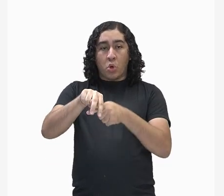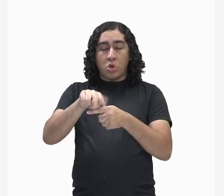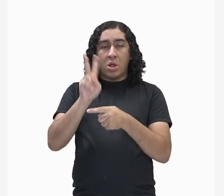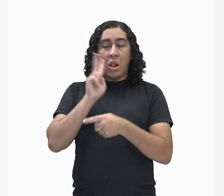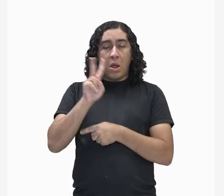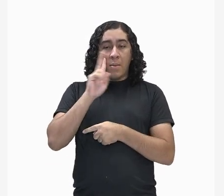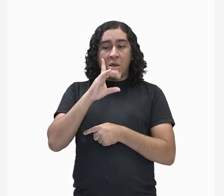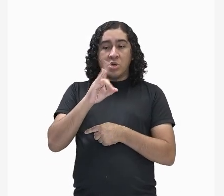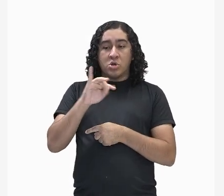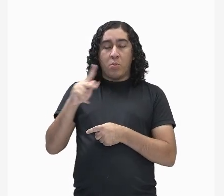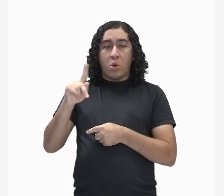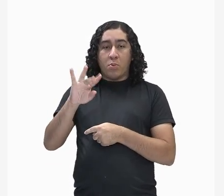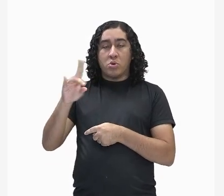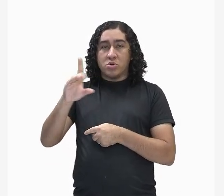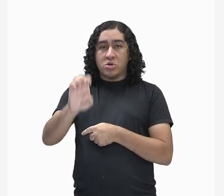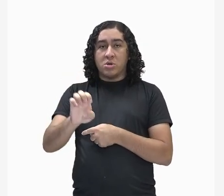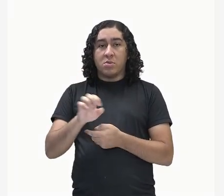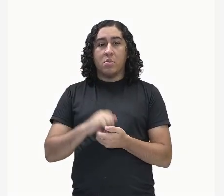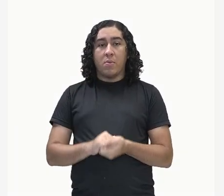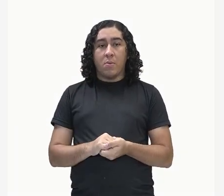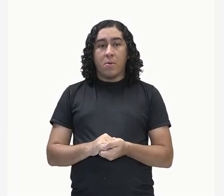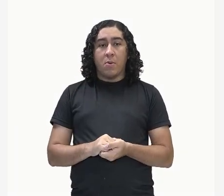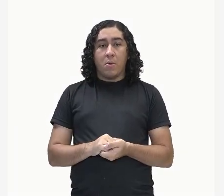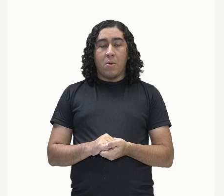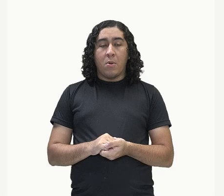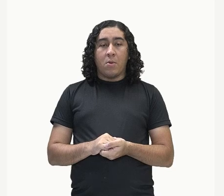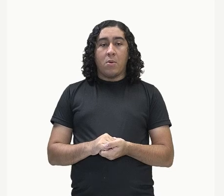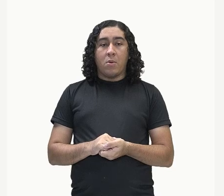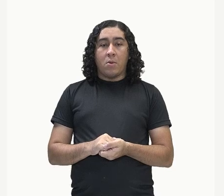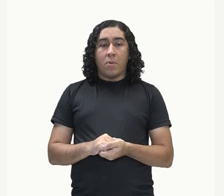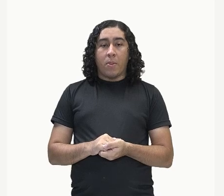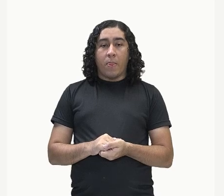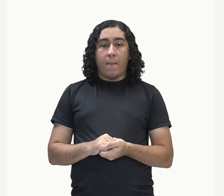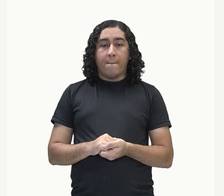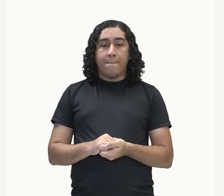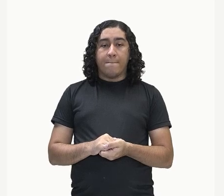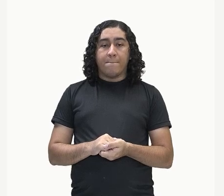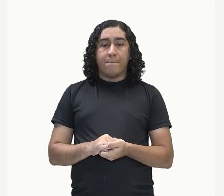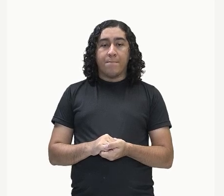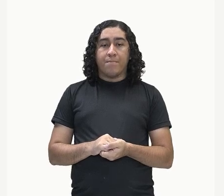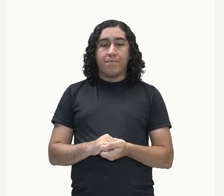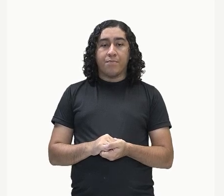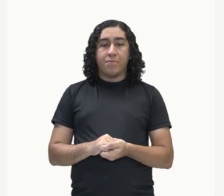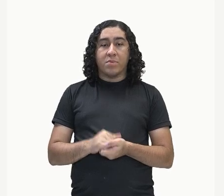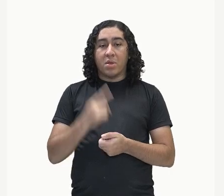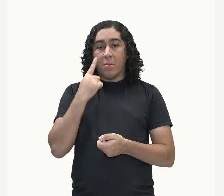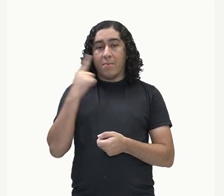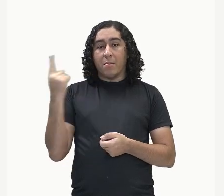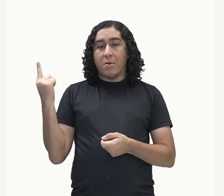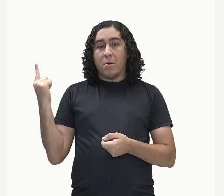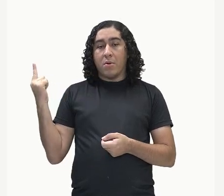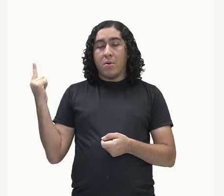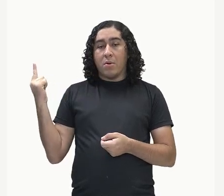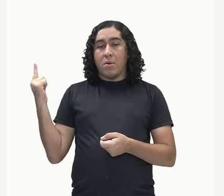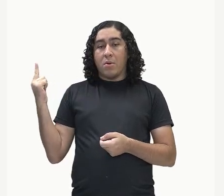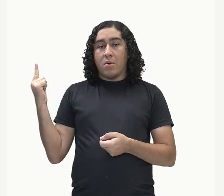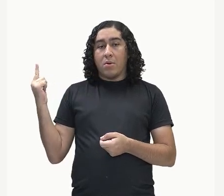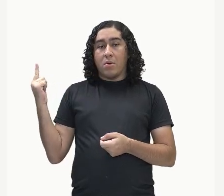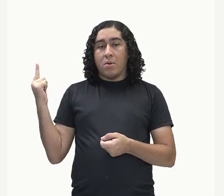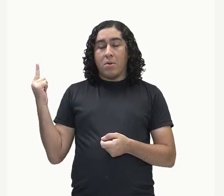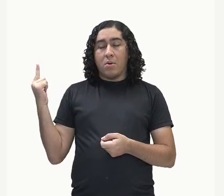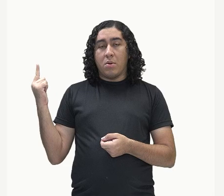né? Diplópode, a gente já lembra de 2, e aí cada segmento, ó, tem 2 pares, tá? E fica mais fácil de a